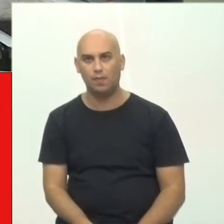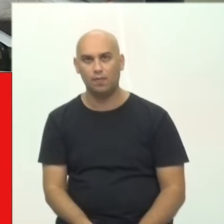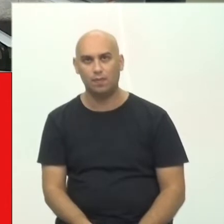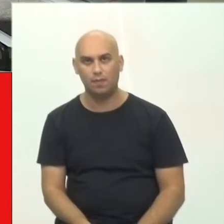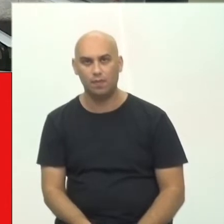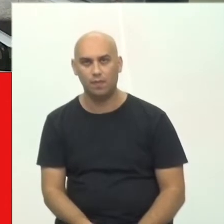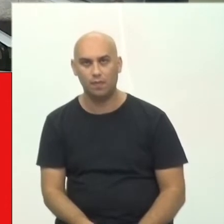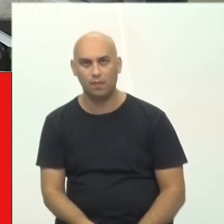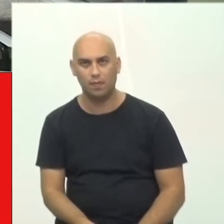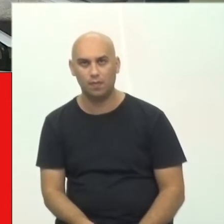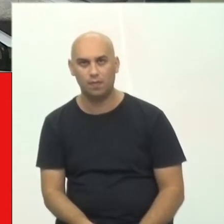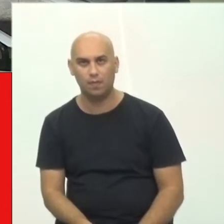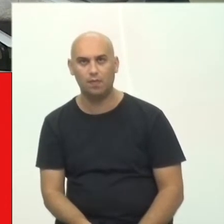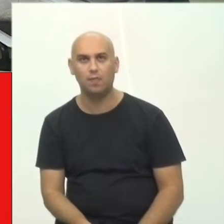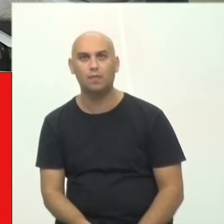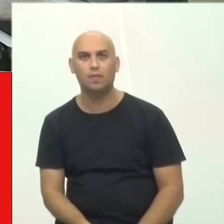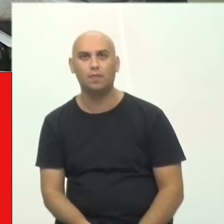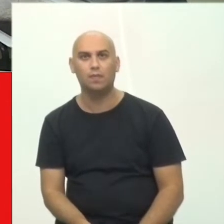Microfone.